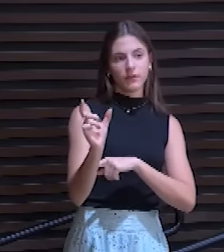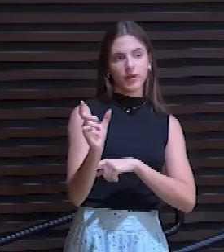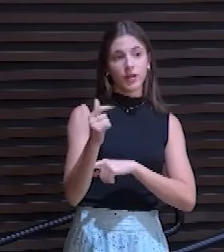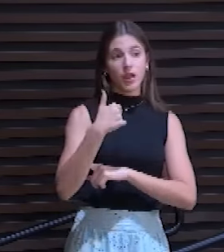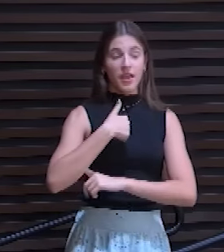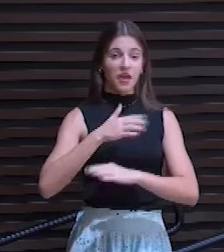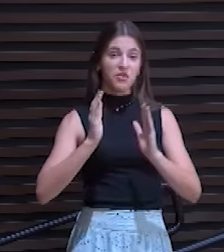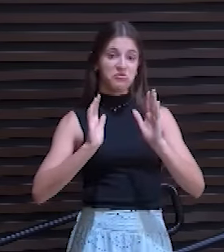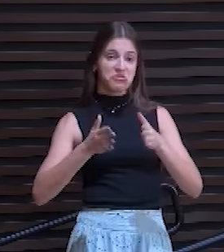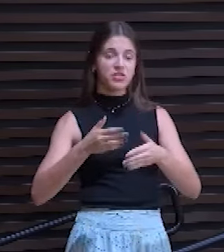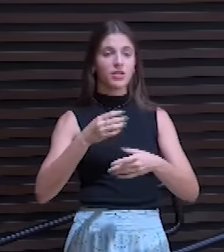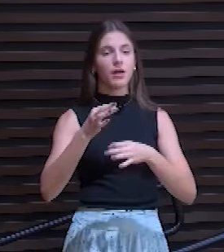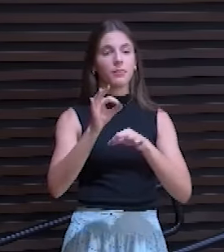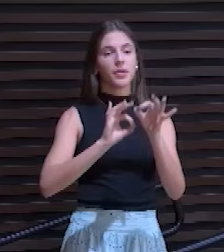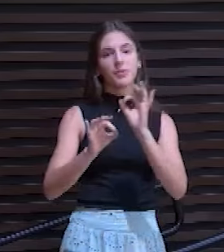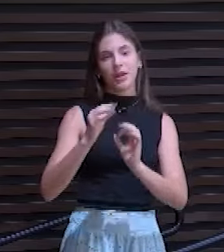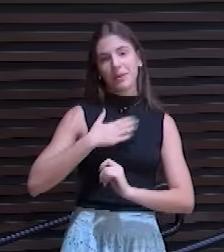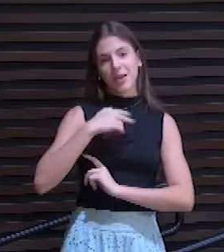preparando as minhas netas.